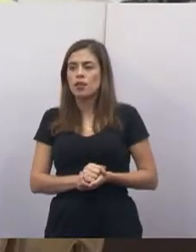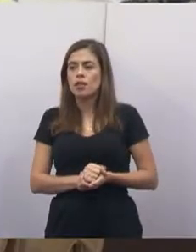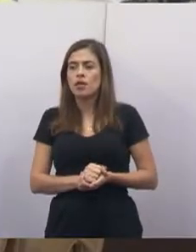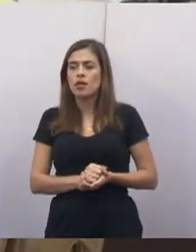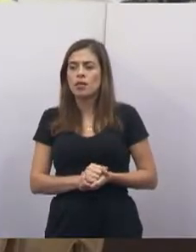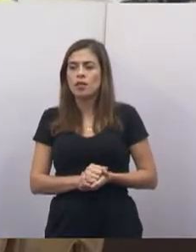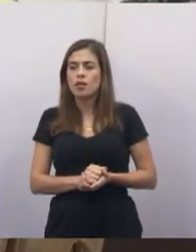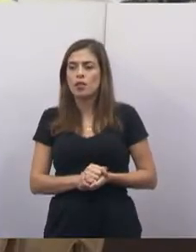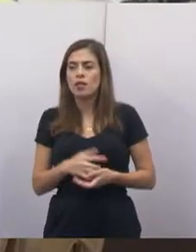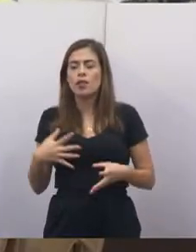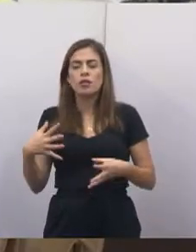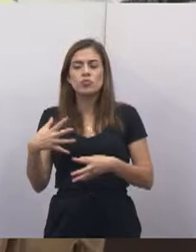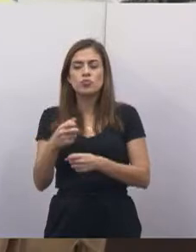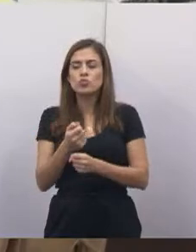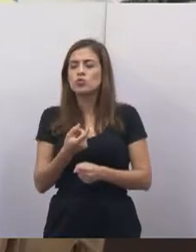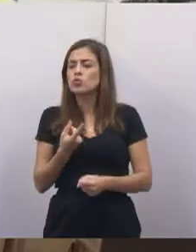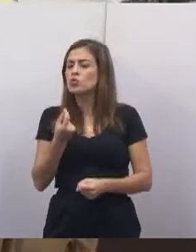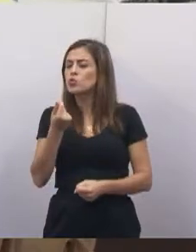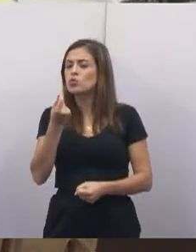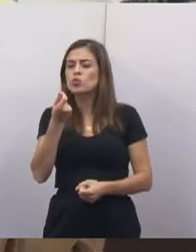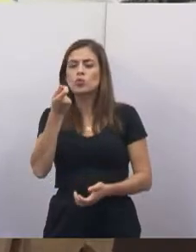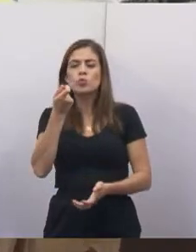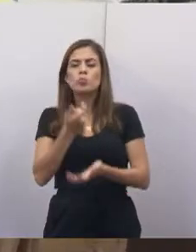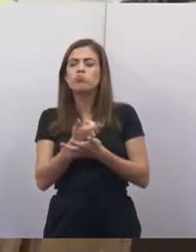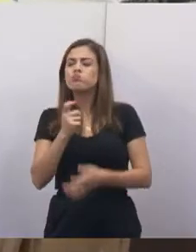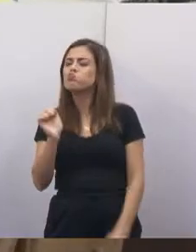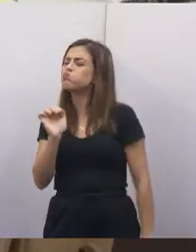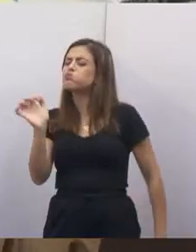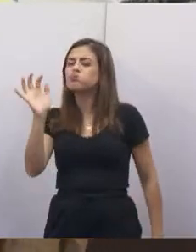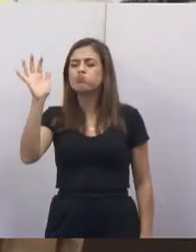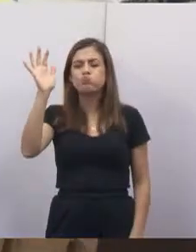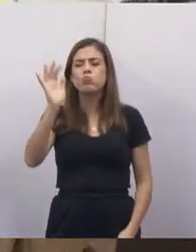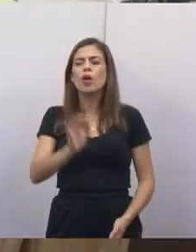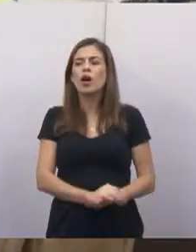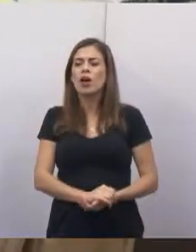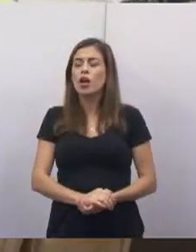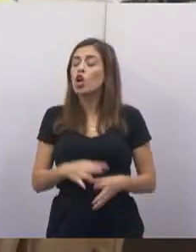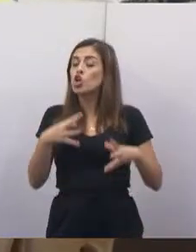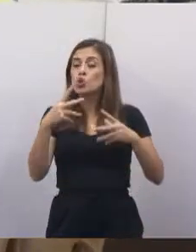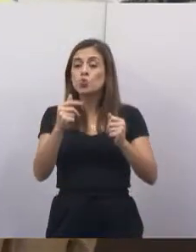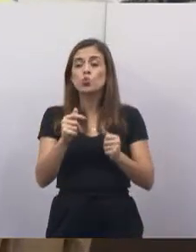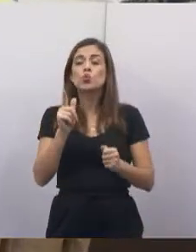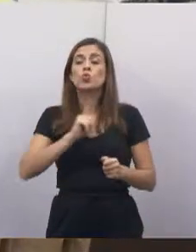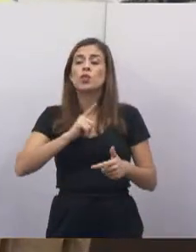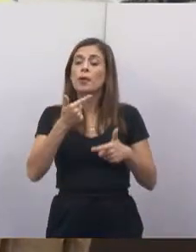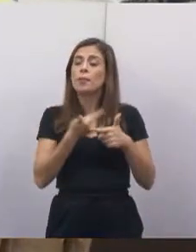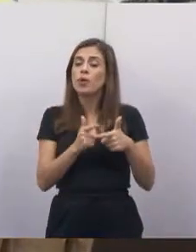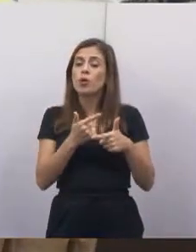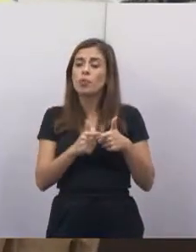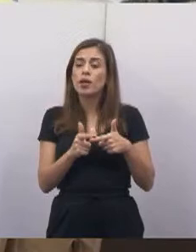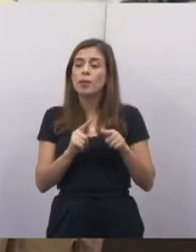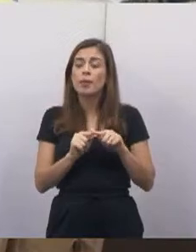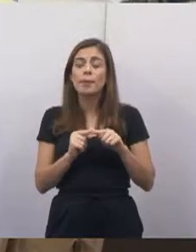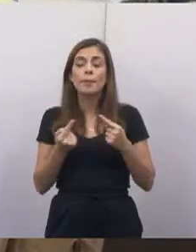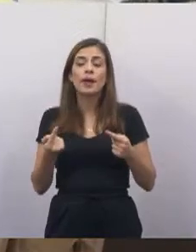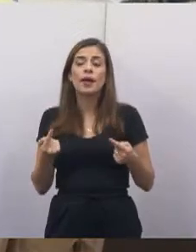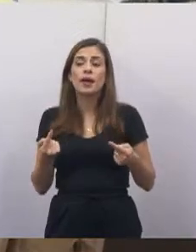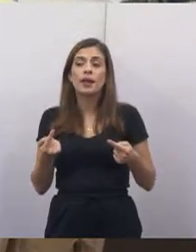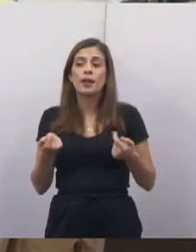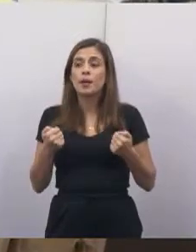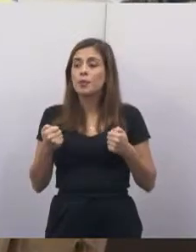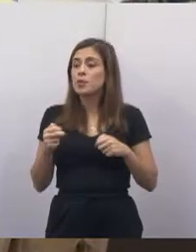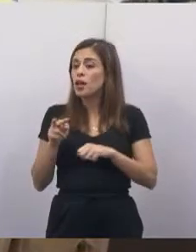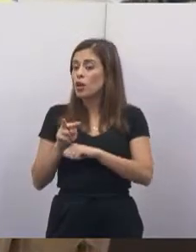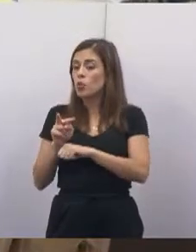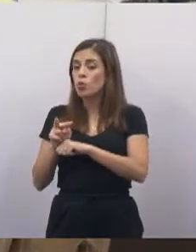Tudo gasta dinheiro, tudo tem problema, mas tem que ser tratado